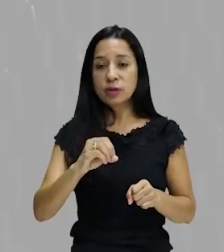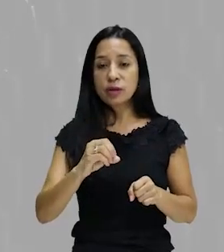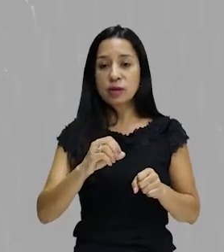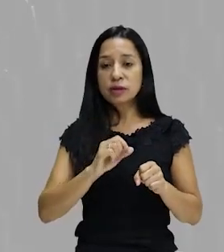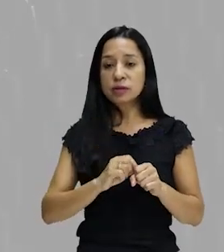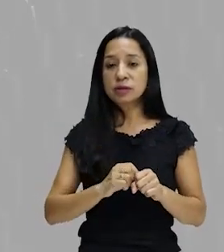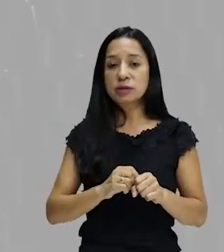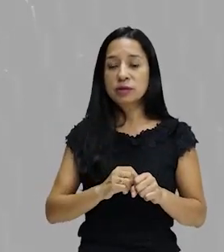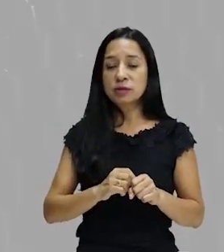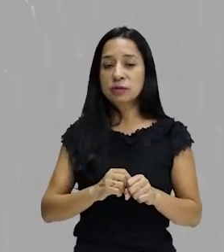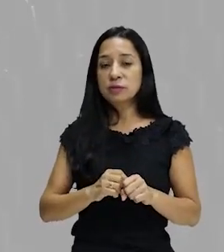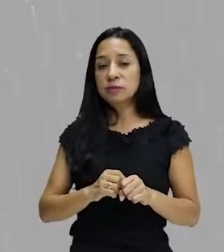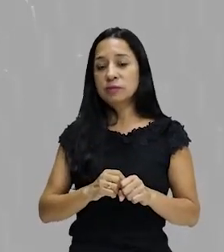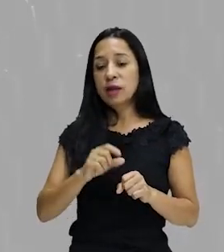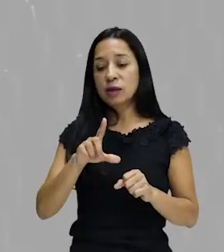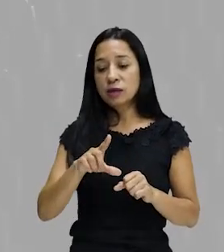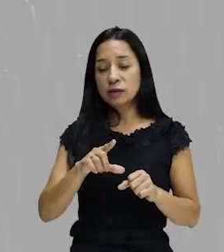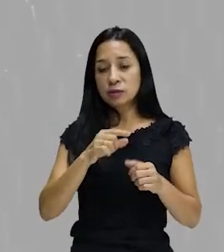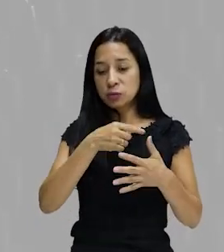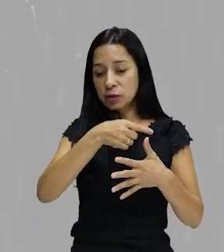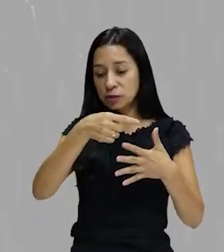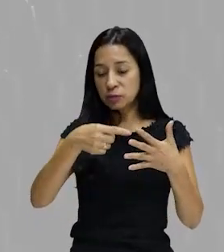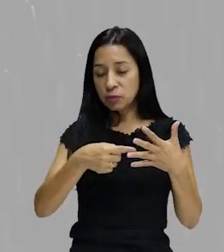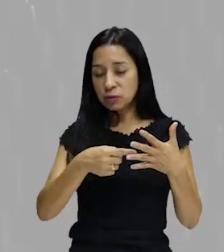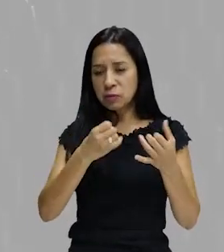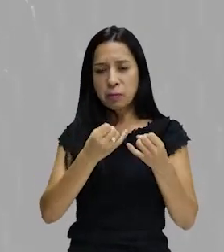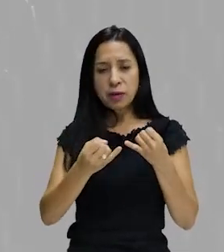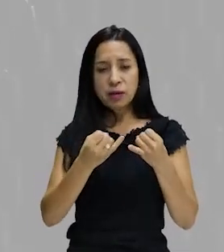as alternativas elas parecem ser aí todas